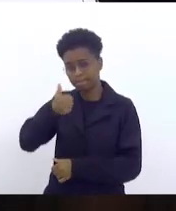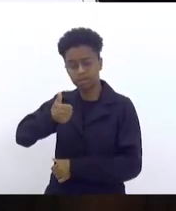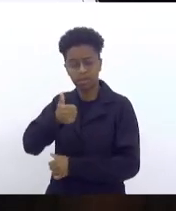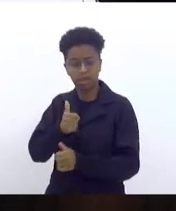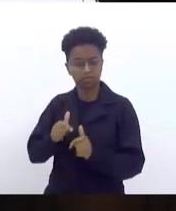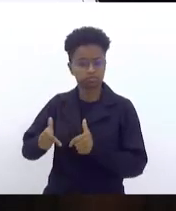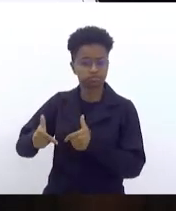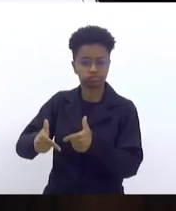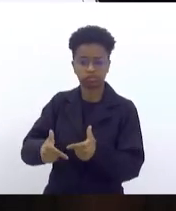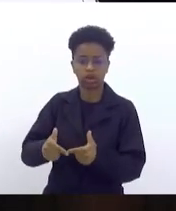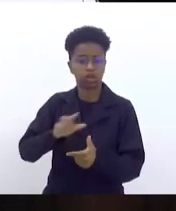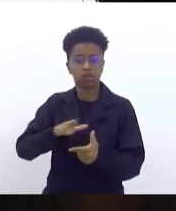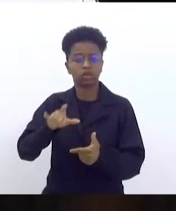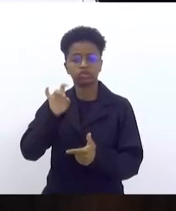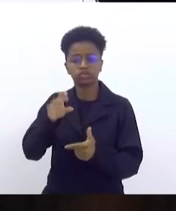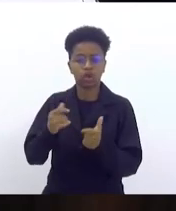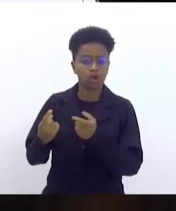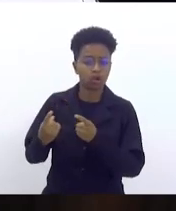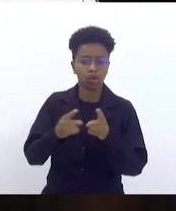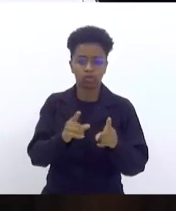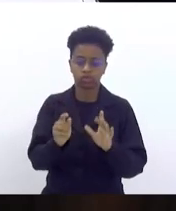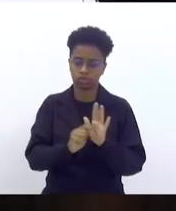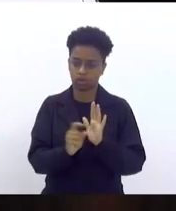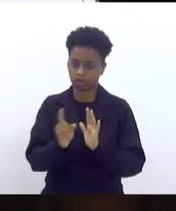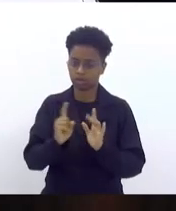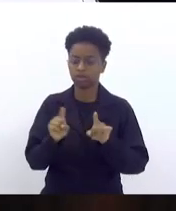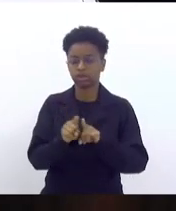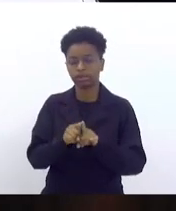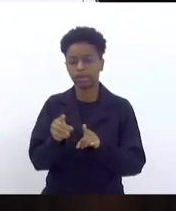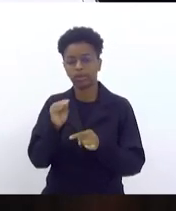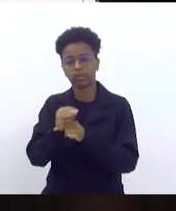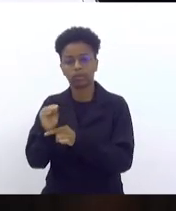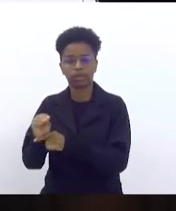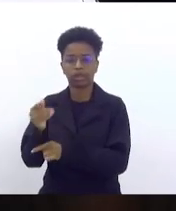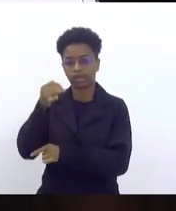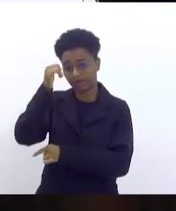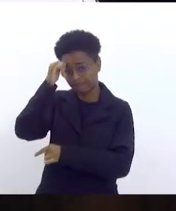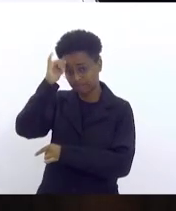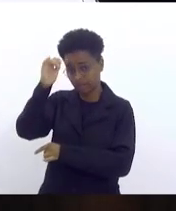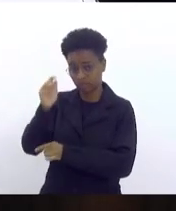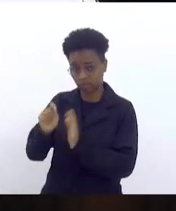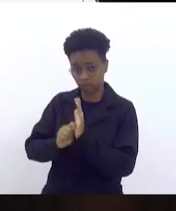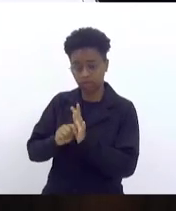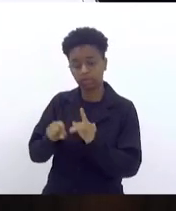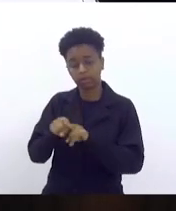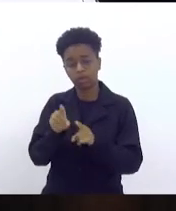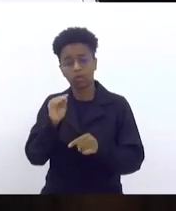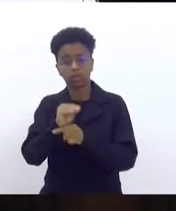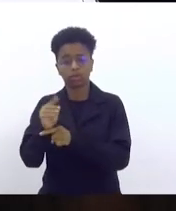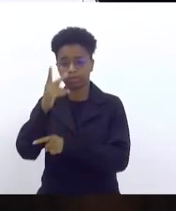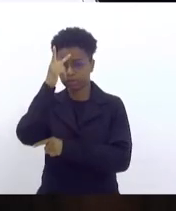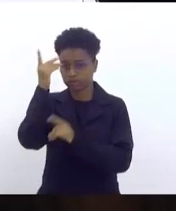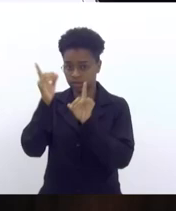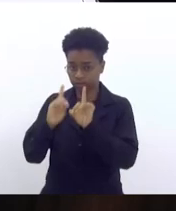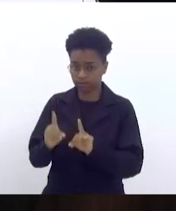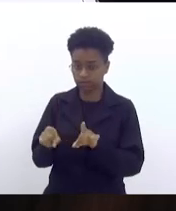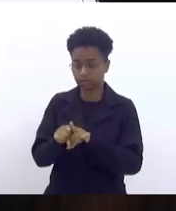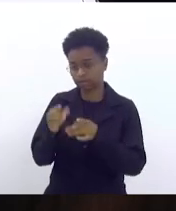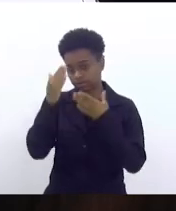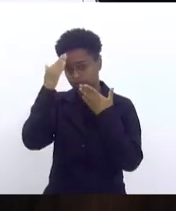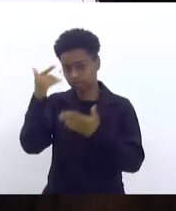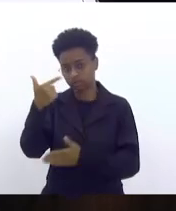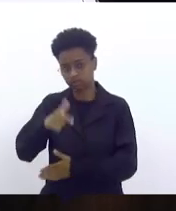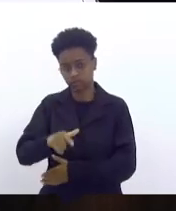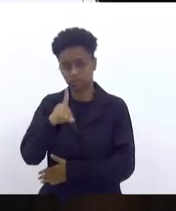combate às drogas como também na prevenção e também com relação cuidado da pessoa com deficiência e agradecer também mais uma vez Deputado librelon pelo